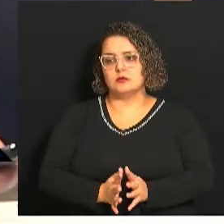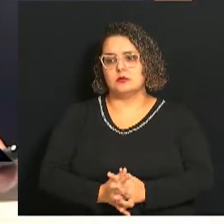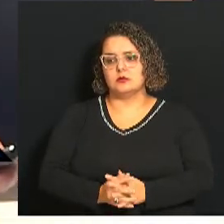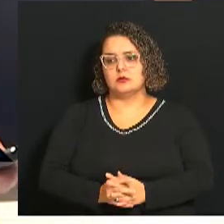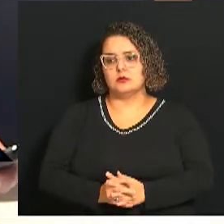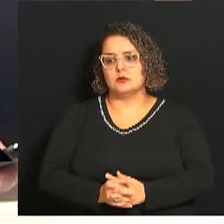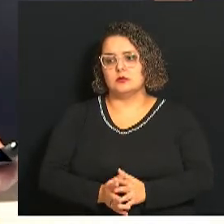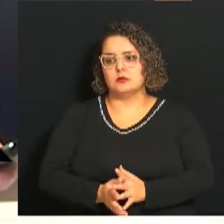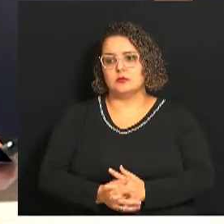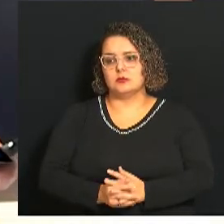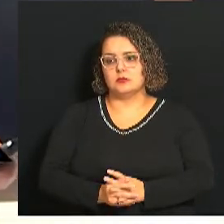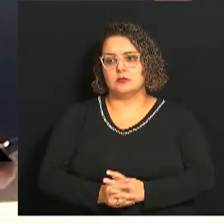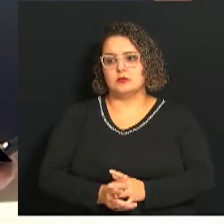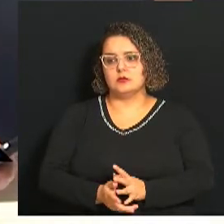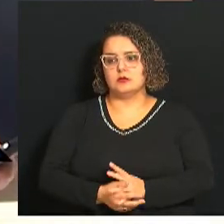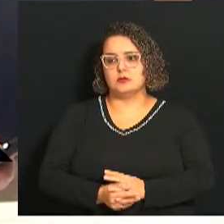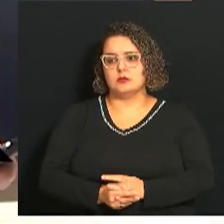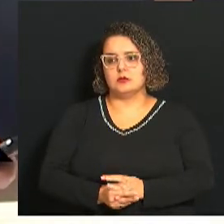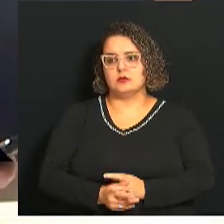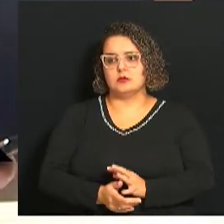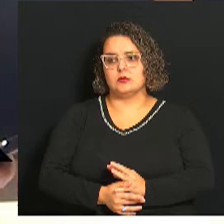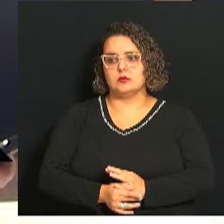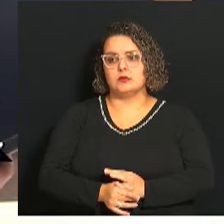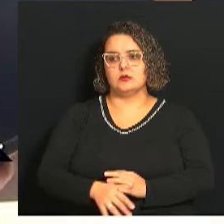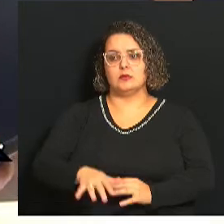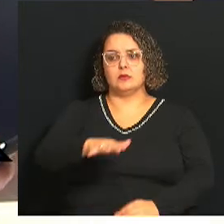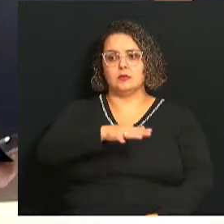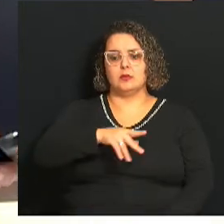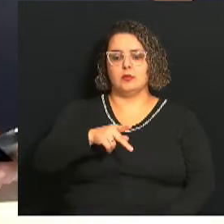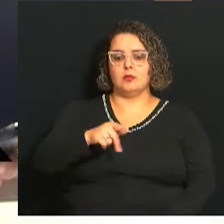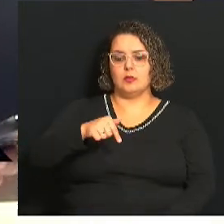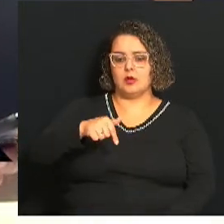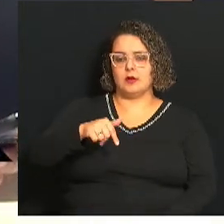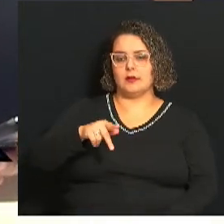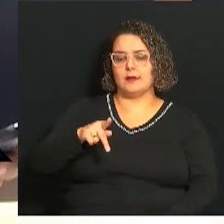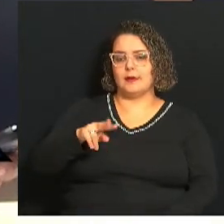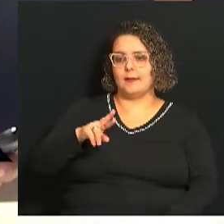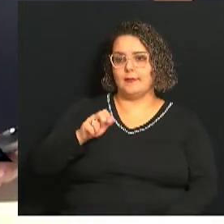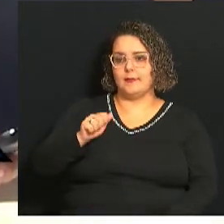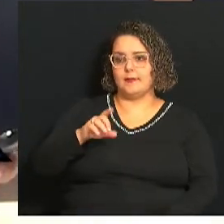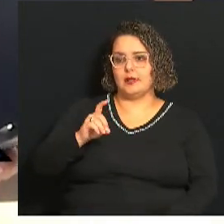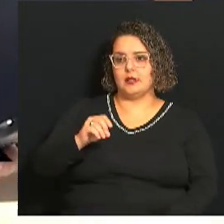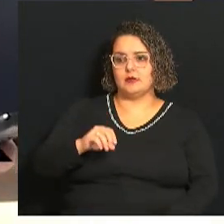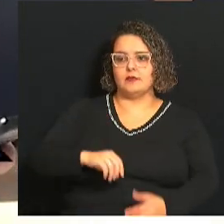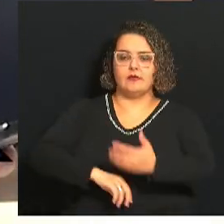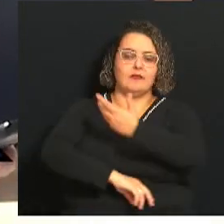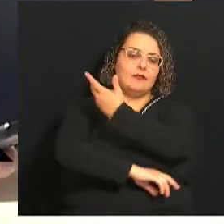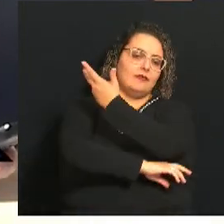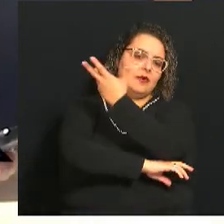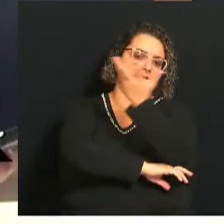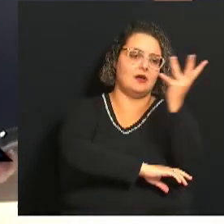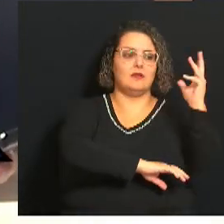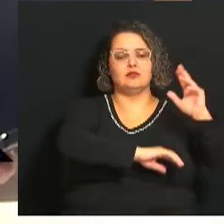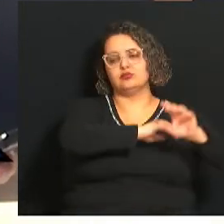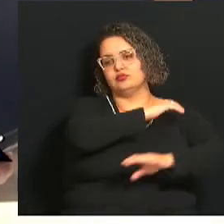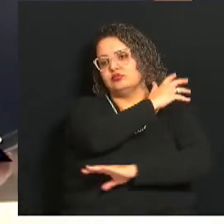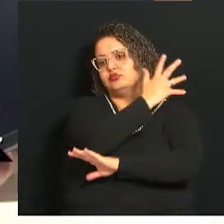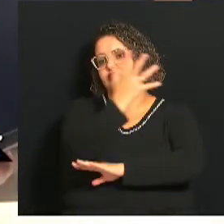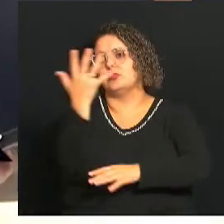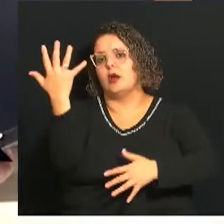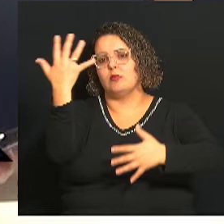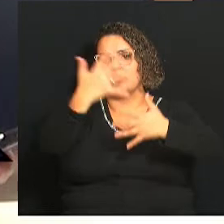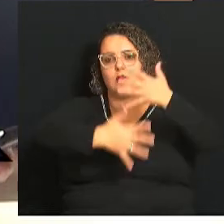Agora não veio o que veio, ele falou, olha, na região do Parque Prado tem muita árvore tapando o semáforo e pegando